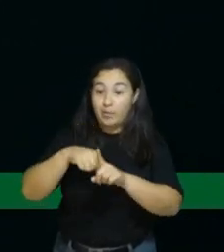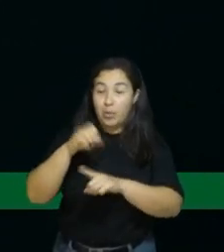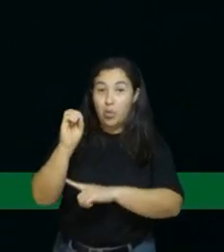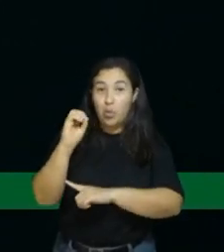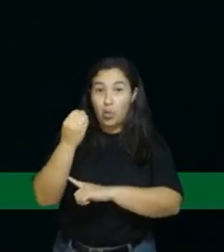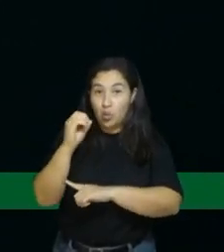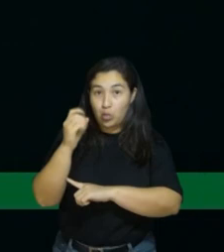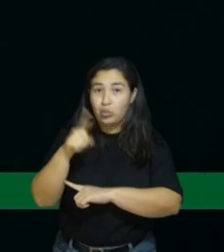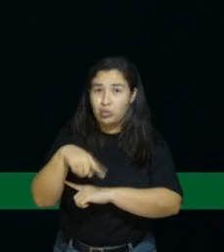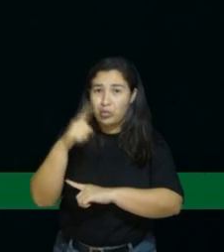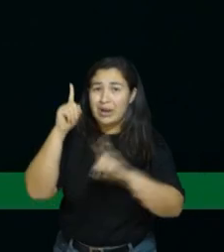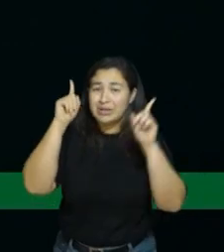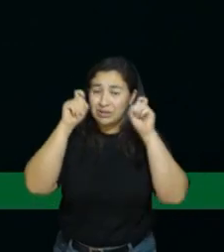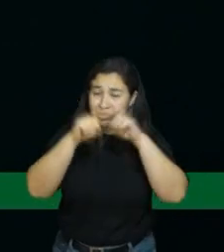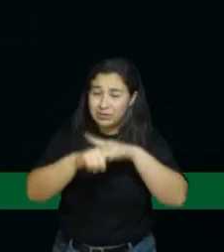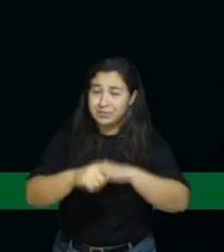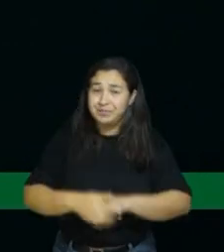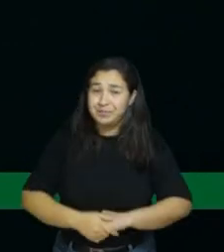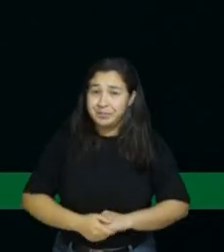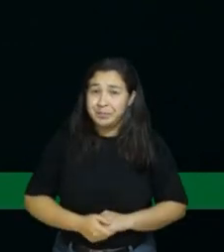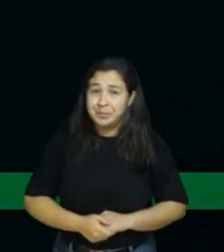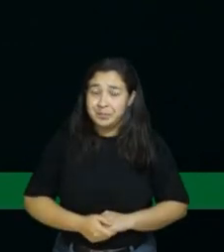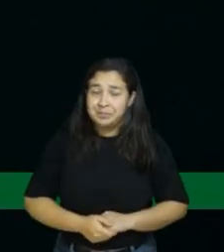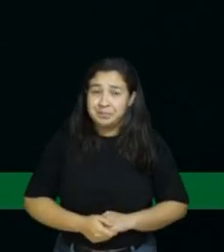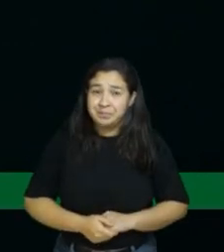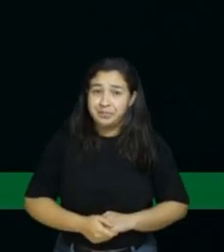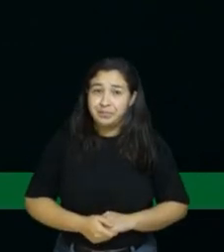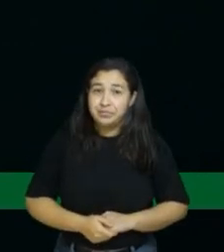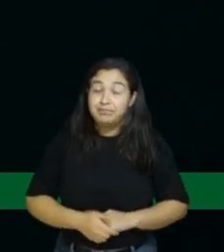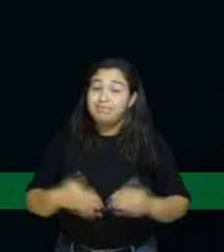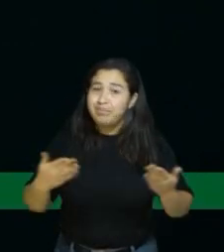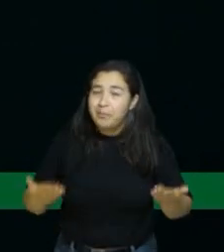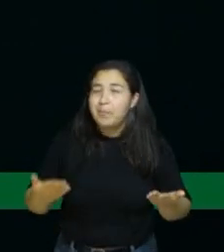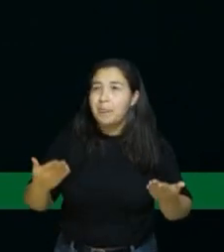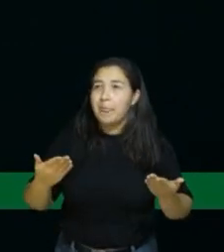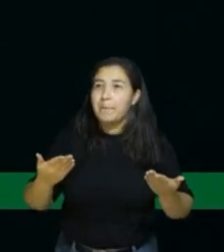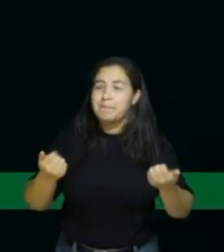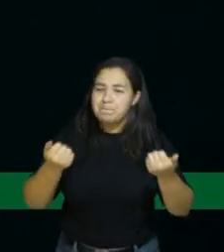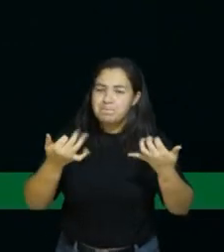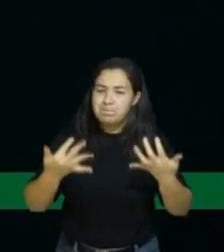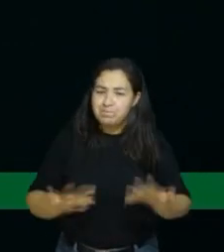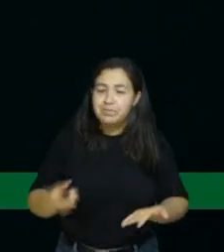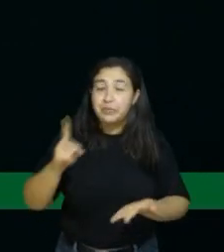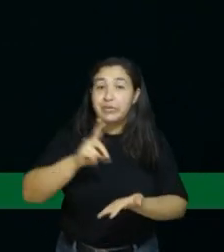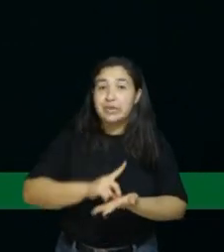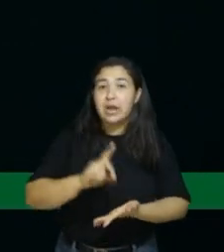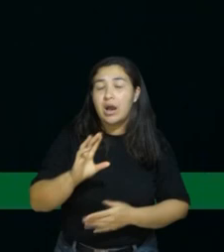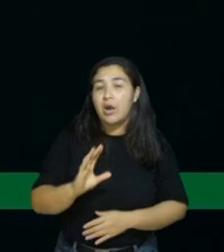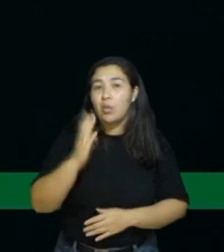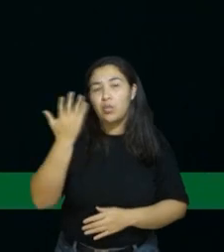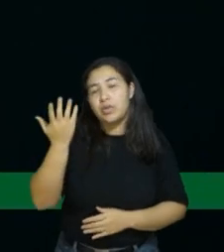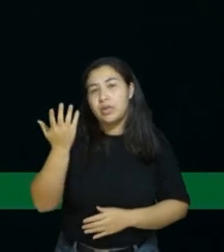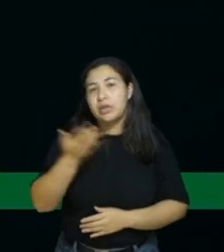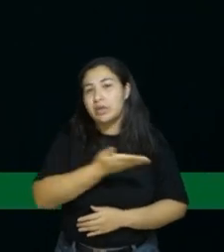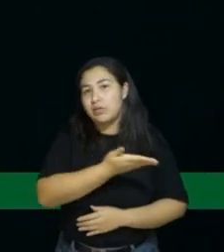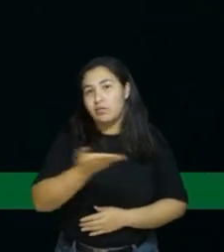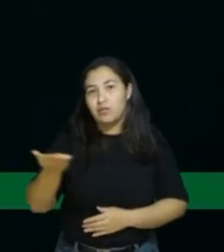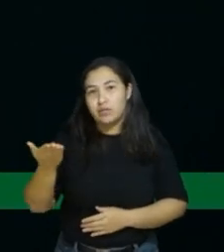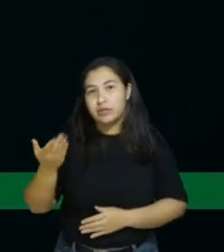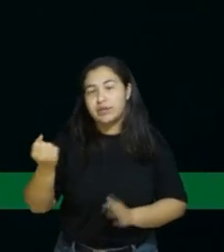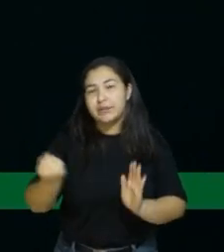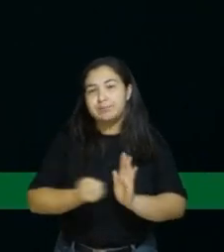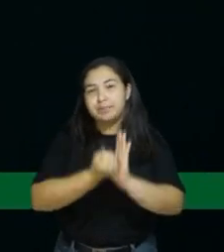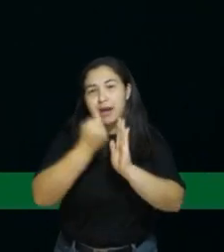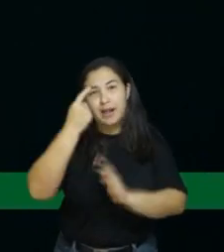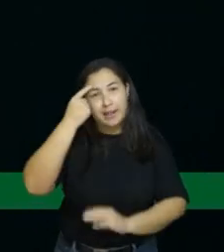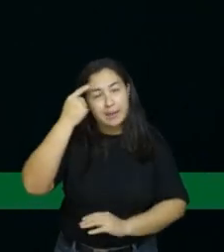bem difícil também pro nosso estado e aí eu queria trazer um um fato bem interessante né para que a gente pudesse deixar marcado aqui nessa